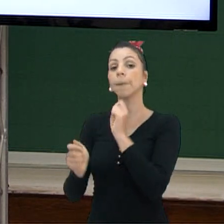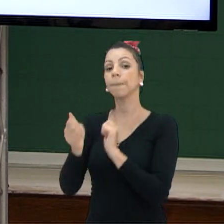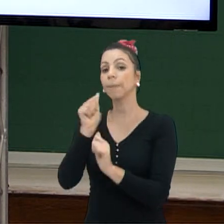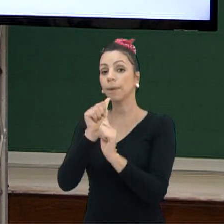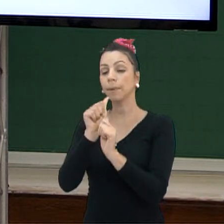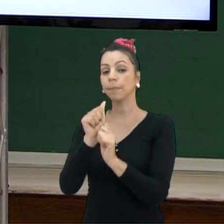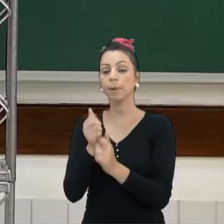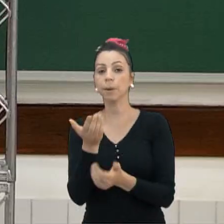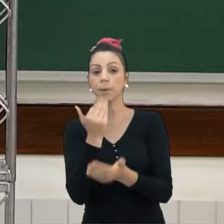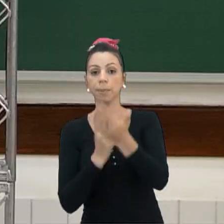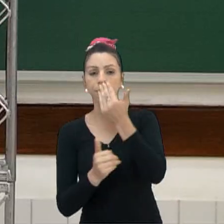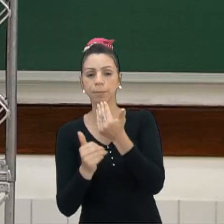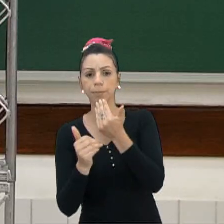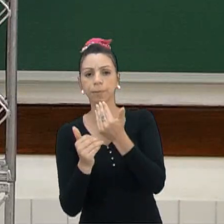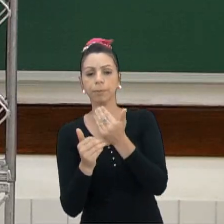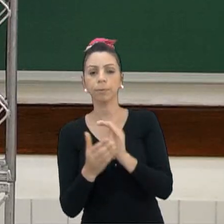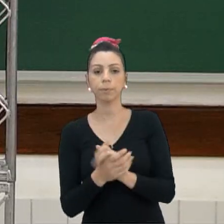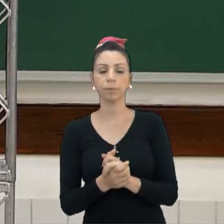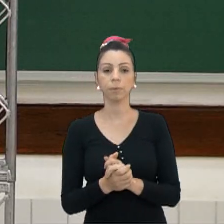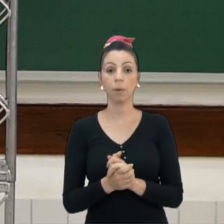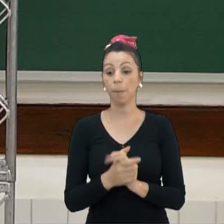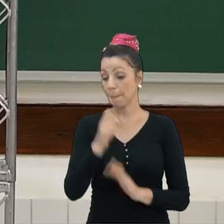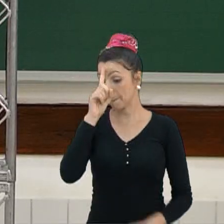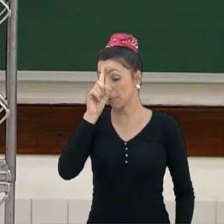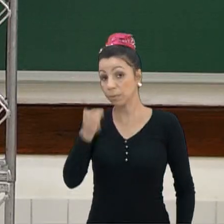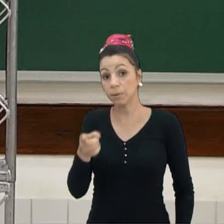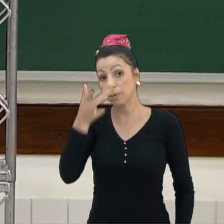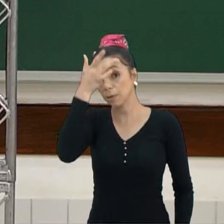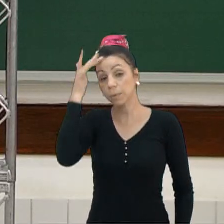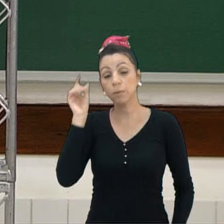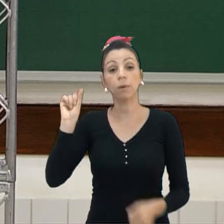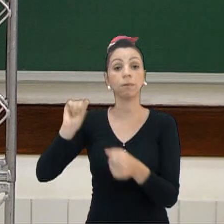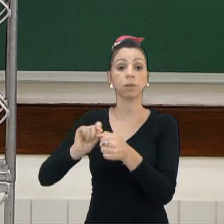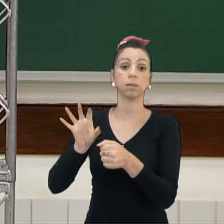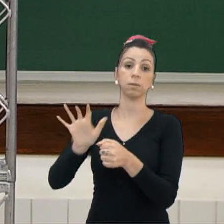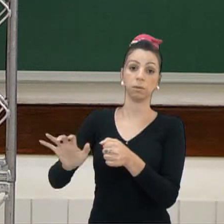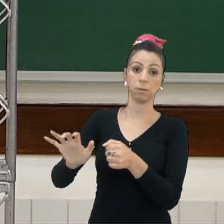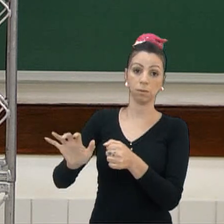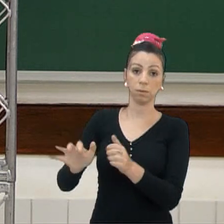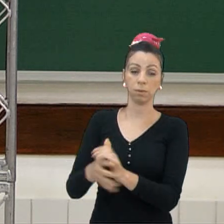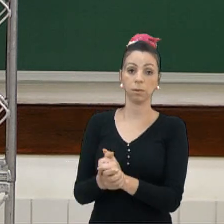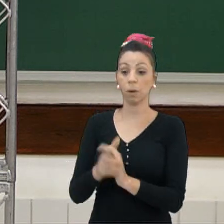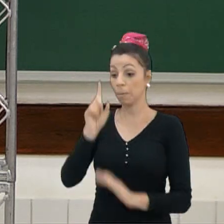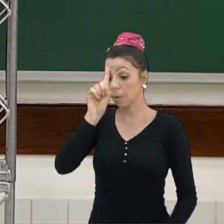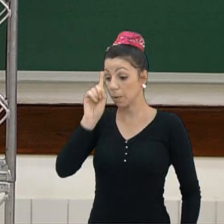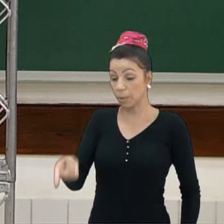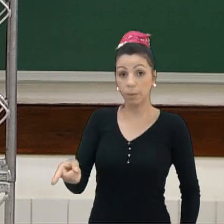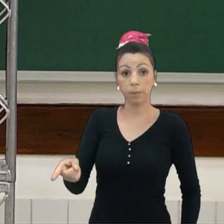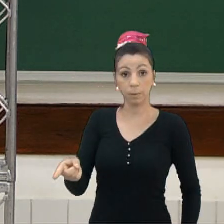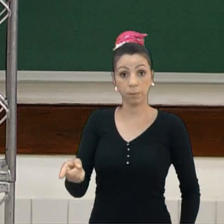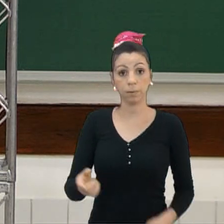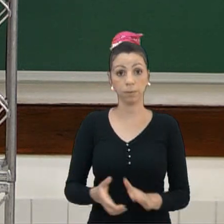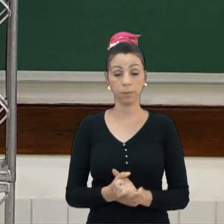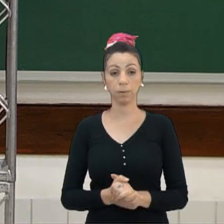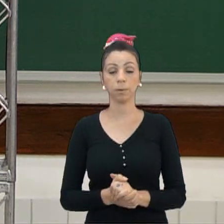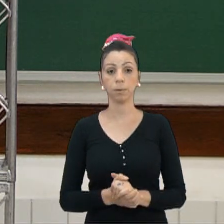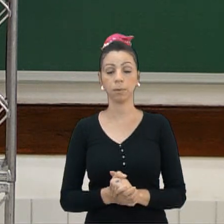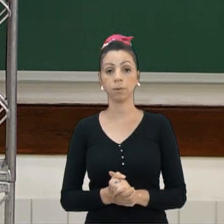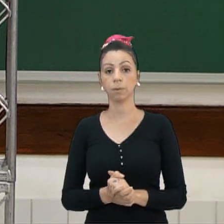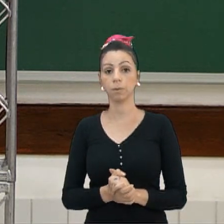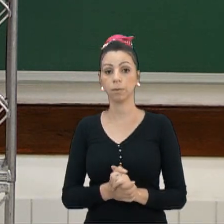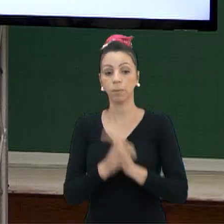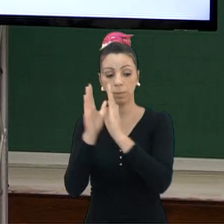prove. É como se eu estivesse mandando a pessoa fazer isso. É uma ordem, certo? Já